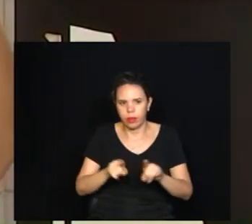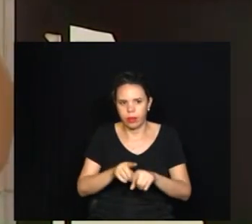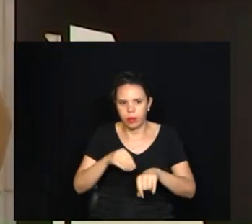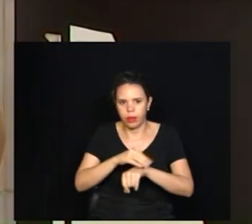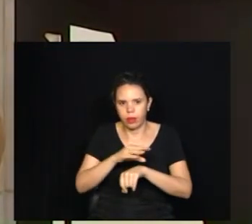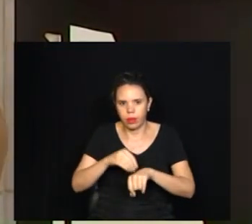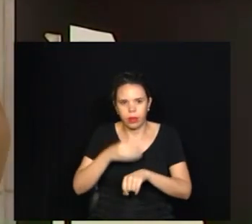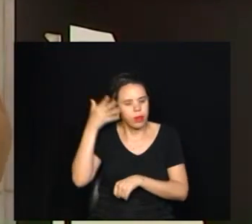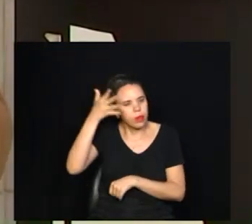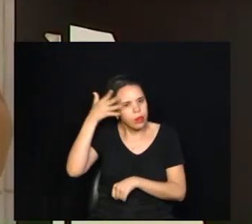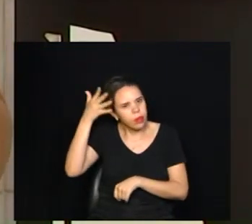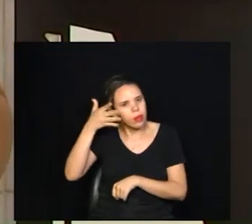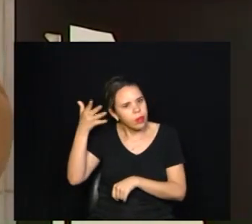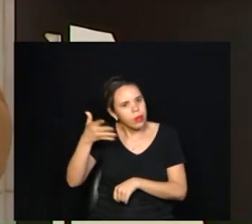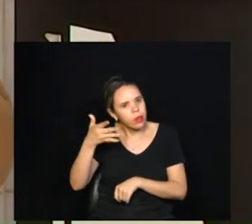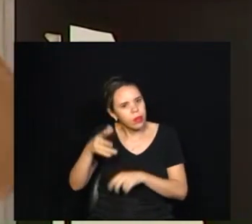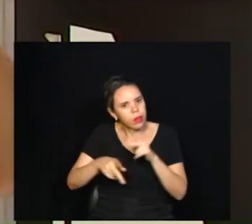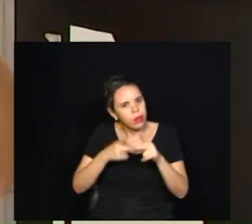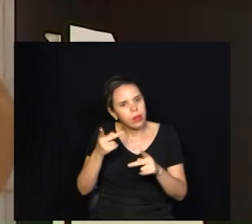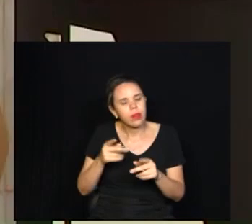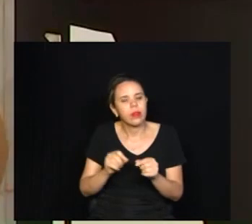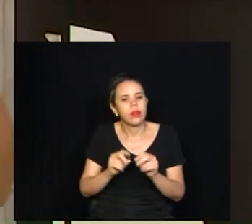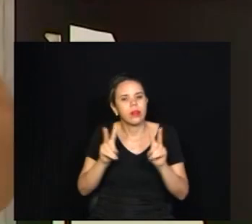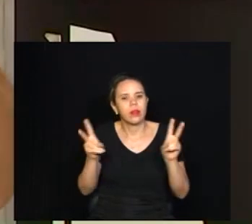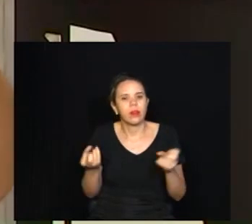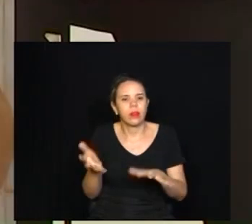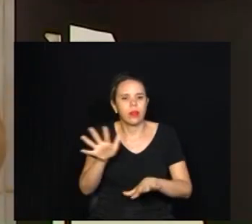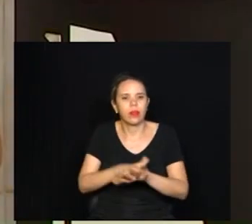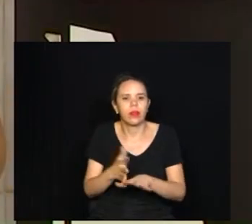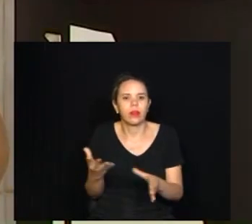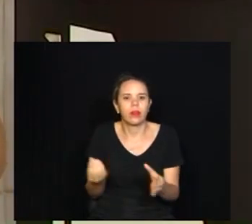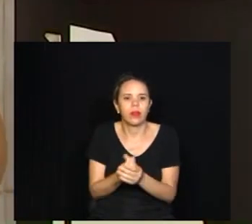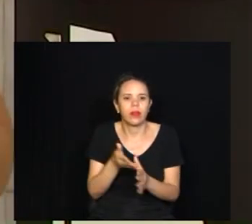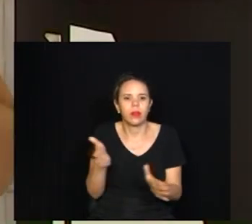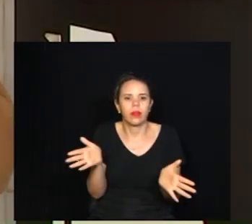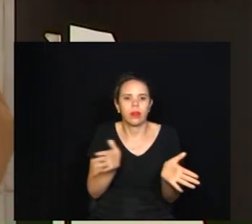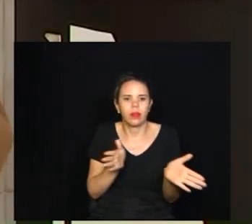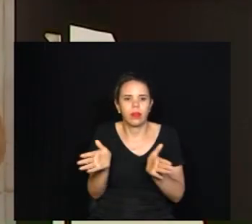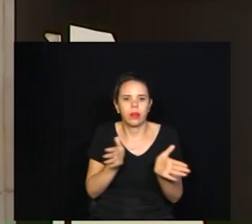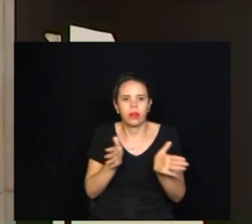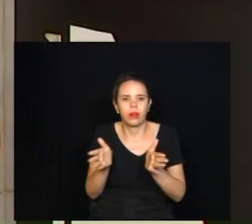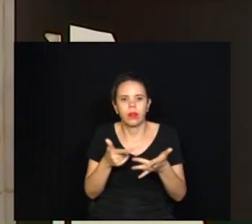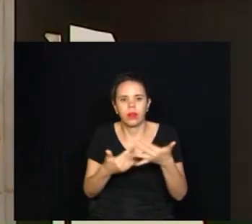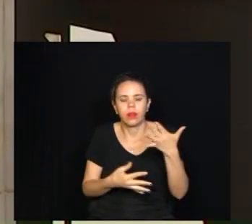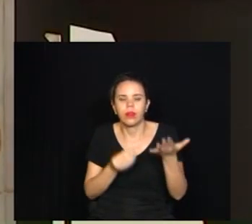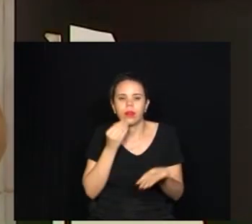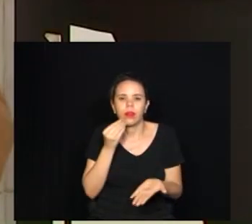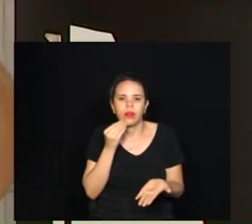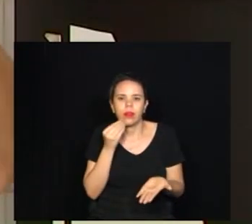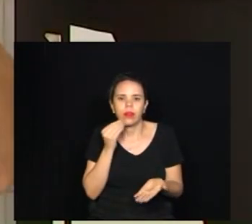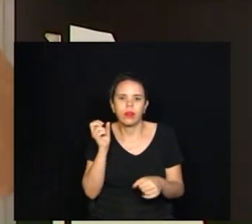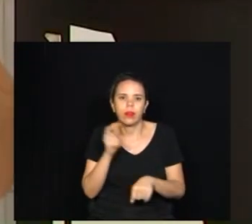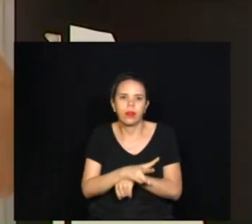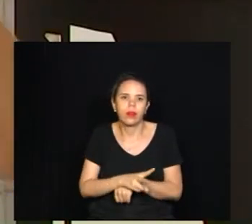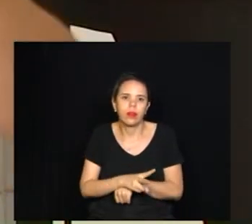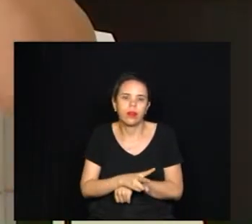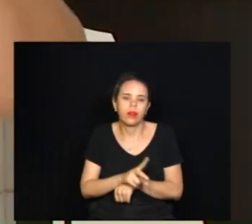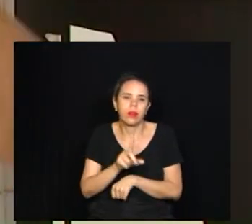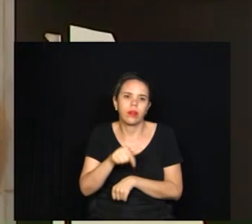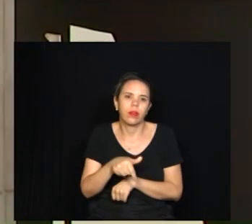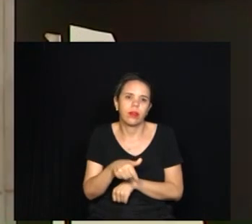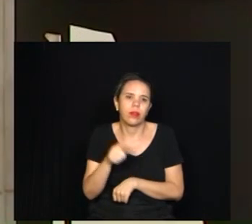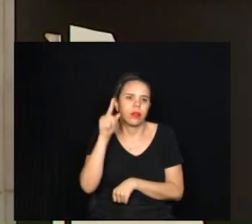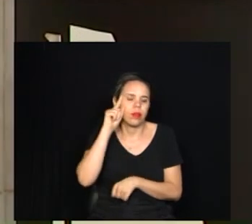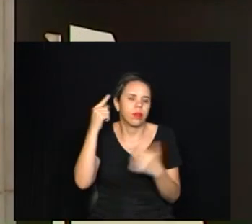trazendo palestrantes, trazendo pessoas que falam sobre inclusão, acessibilidade e oportunidade. Então, esse foi uma